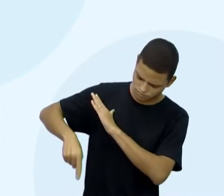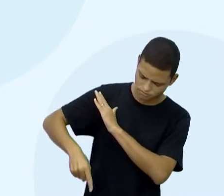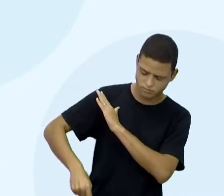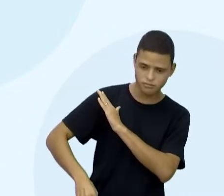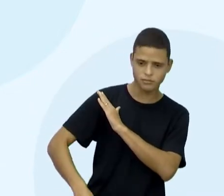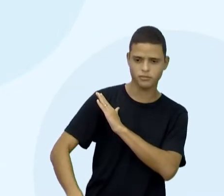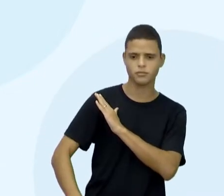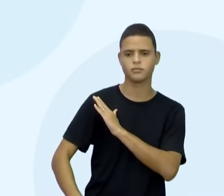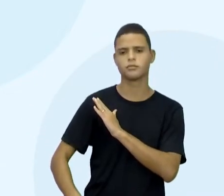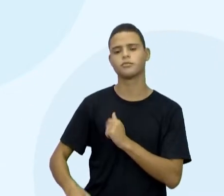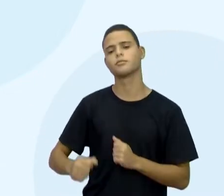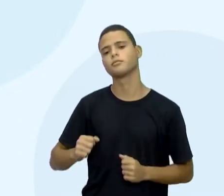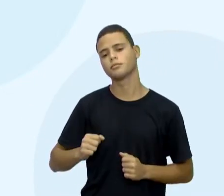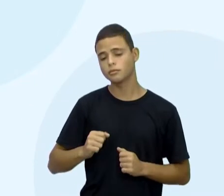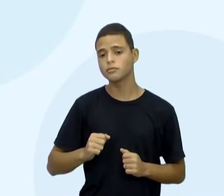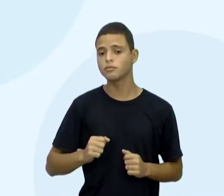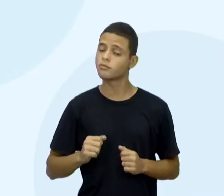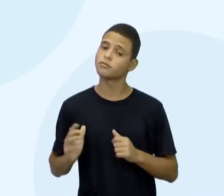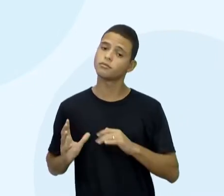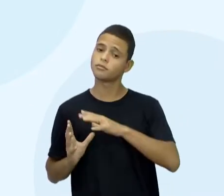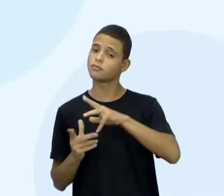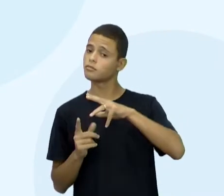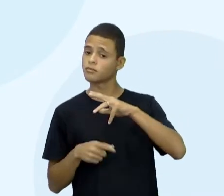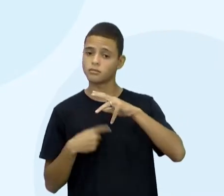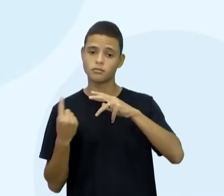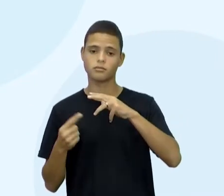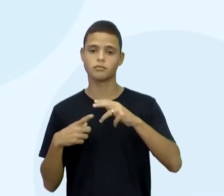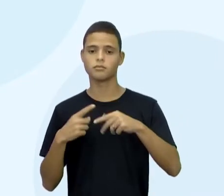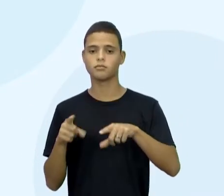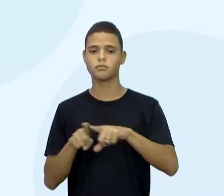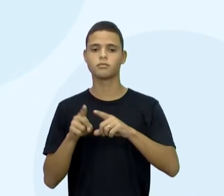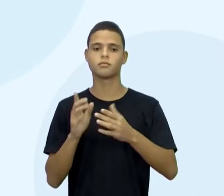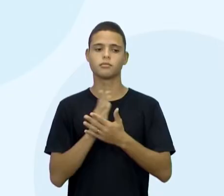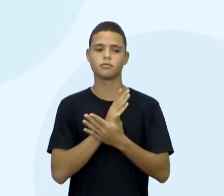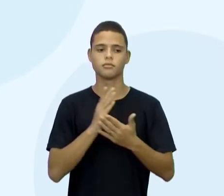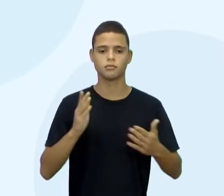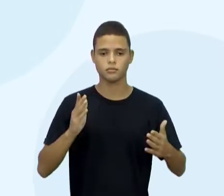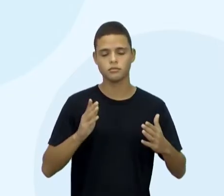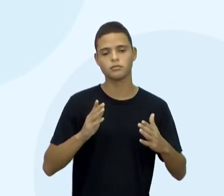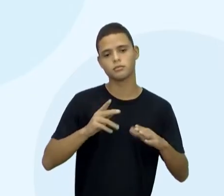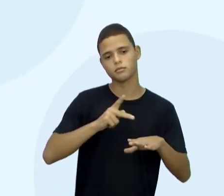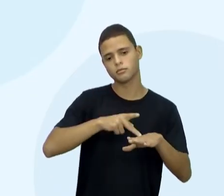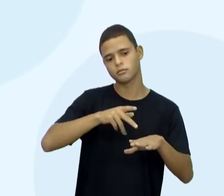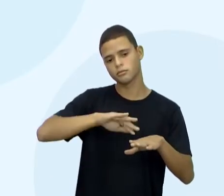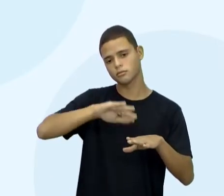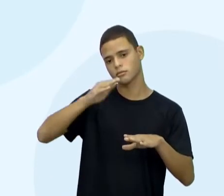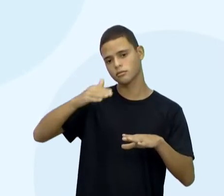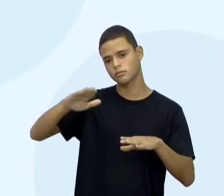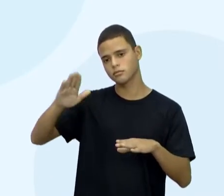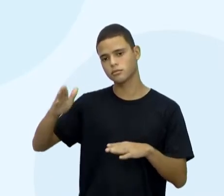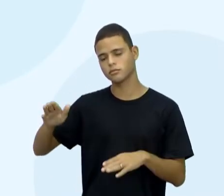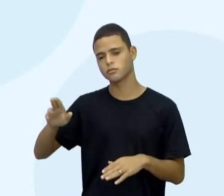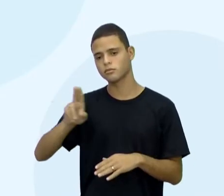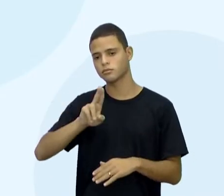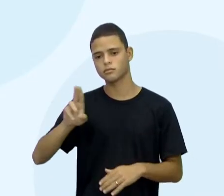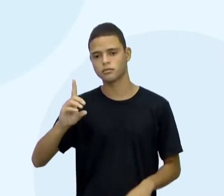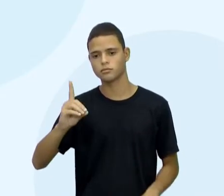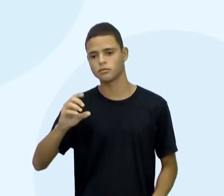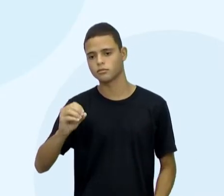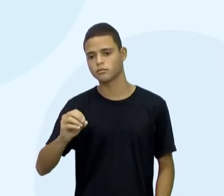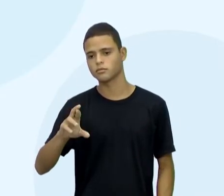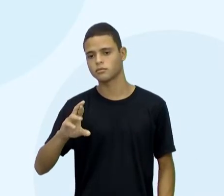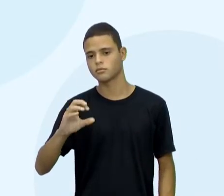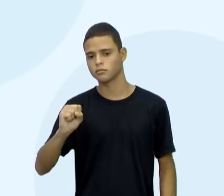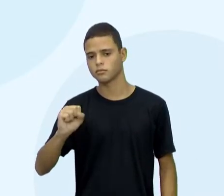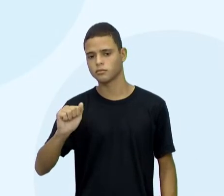nosso planeta, né? E temos também regiões montanhosas abaixo do oceano que nós chamamos de dorsais, como por exemplo